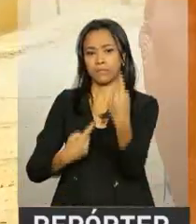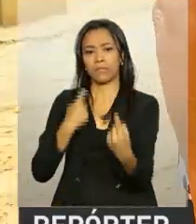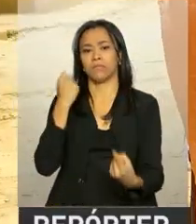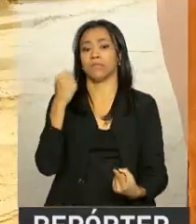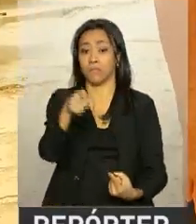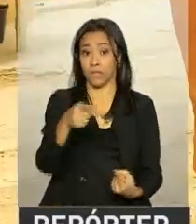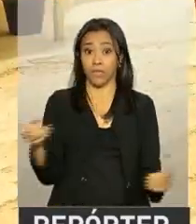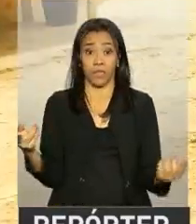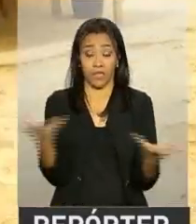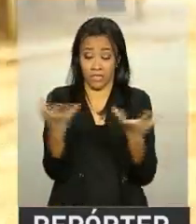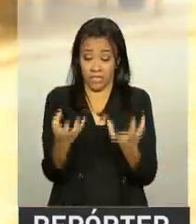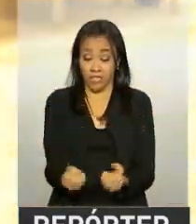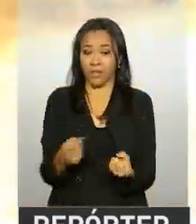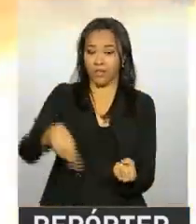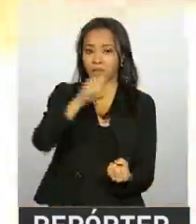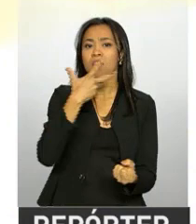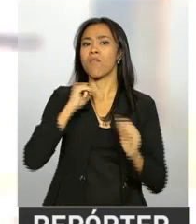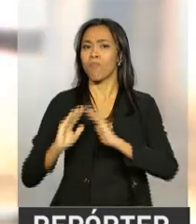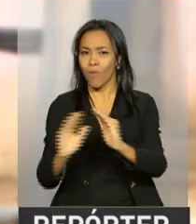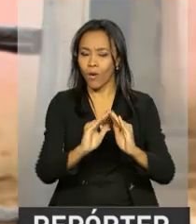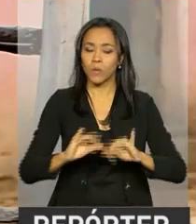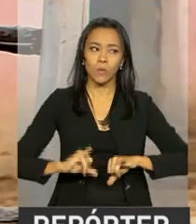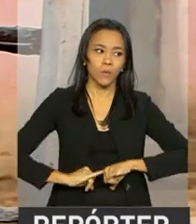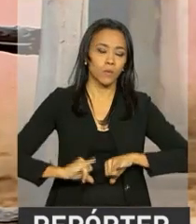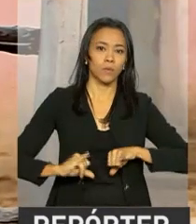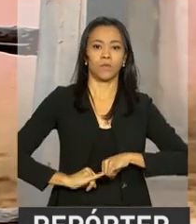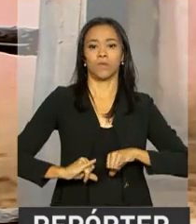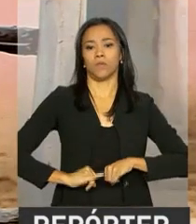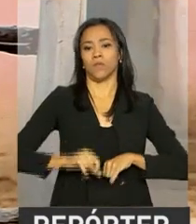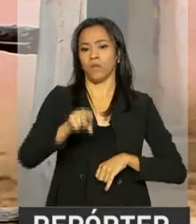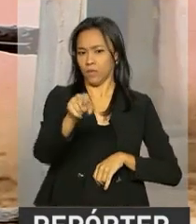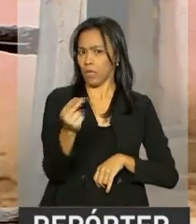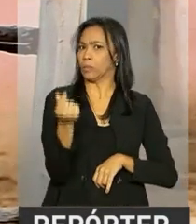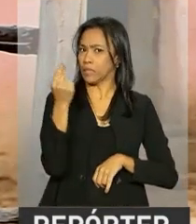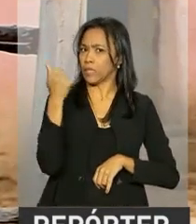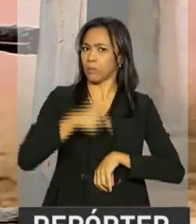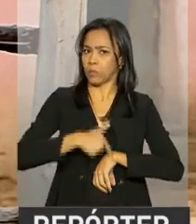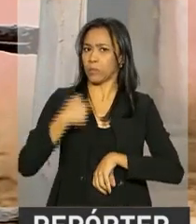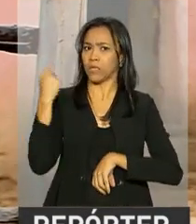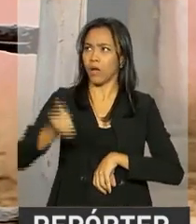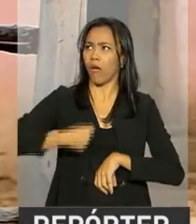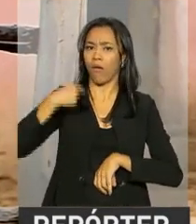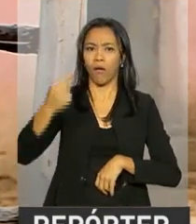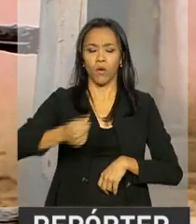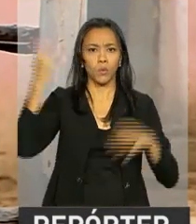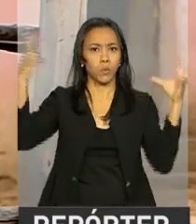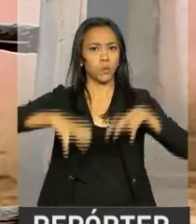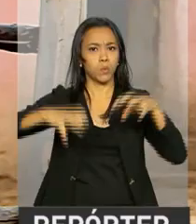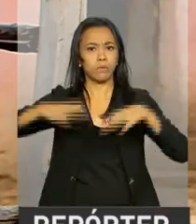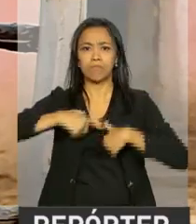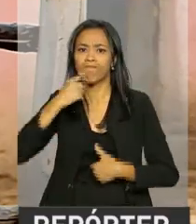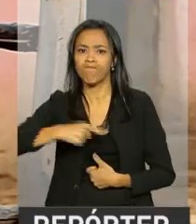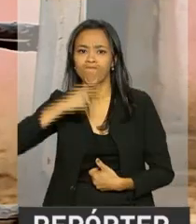a seca castiga quem vive por lá. Aqui está com muito tempo, rapaz, que choveu para o cabo tirar